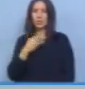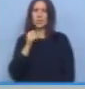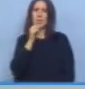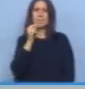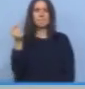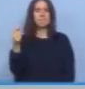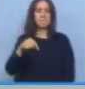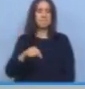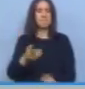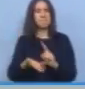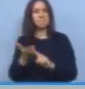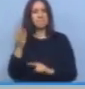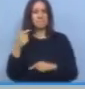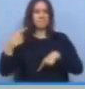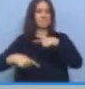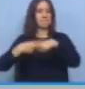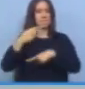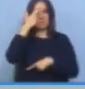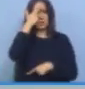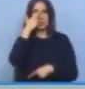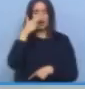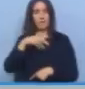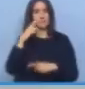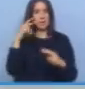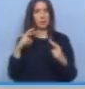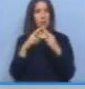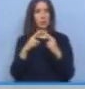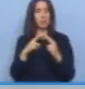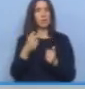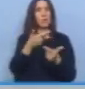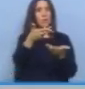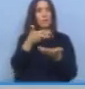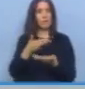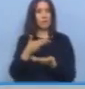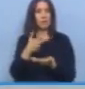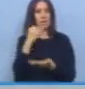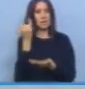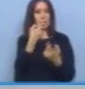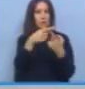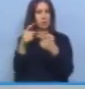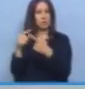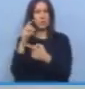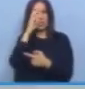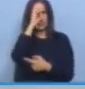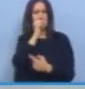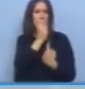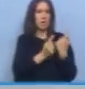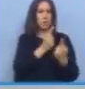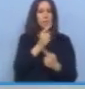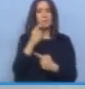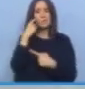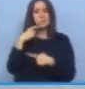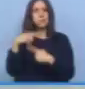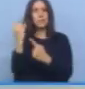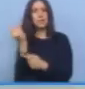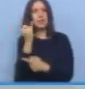história. Vamos fazer um encontro em que vamos convidar algumas entidades do governo, outras entidades